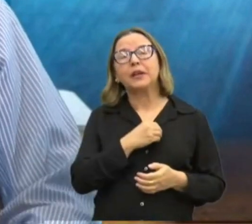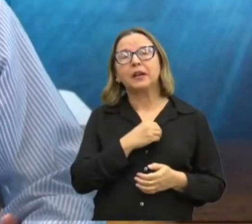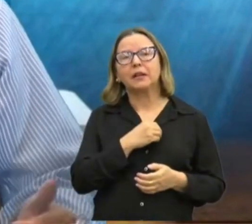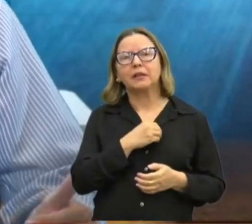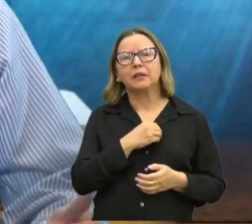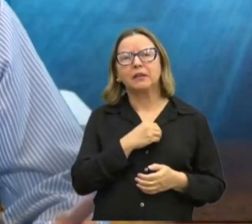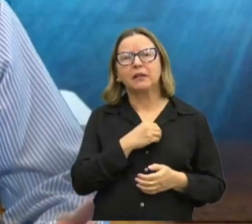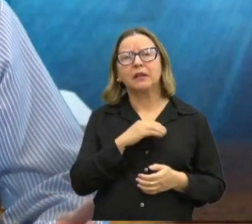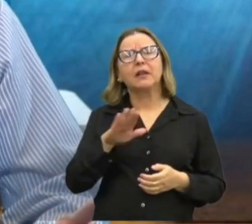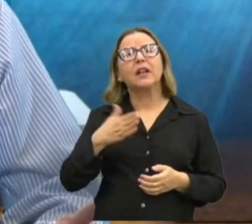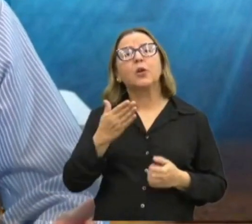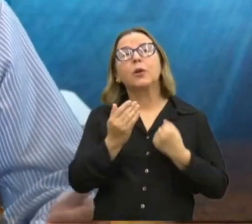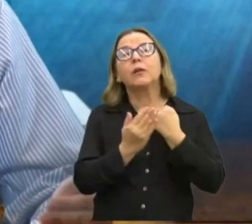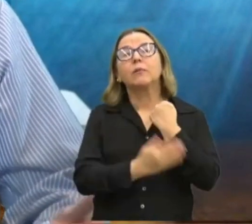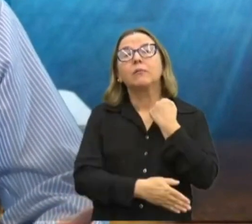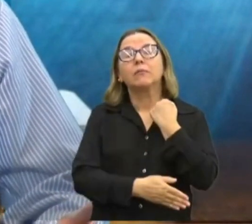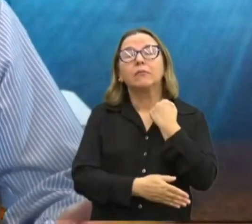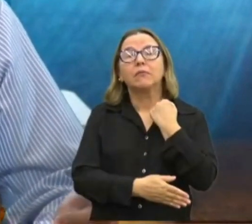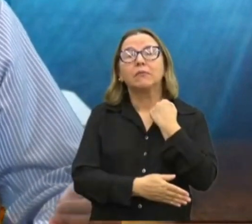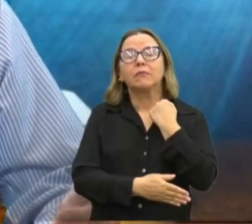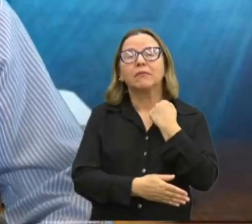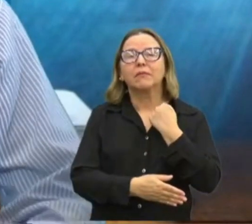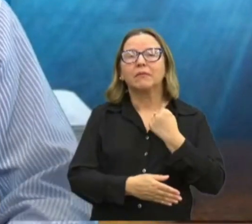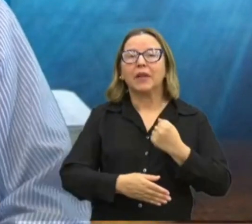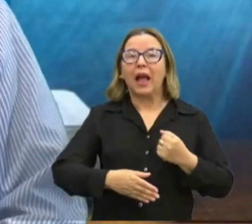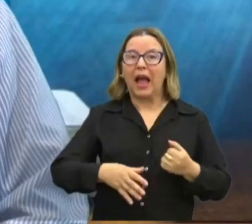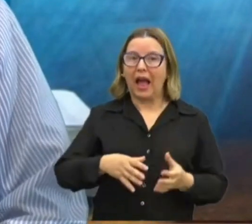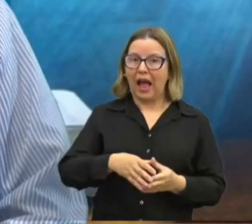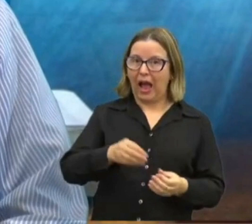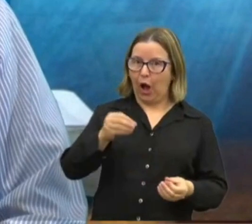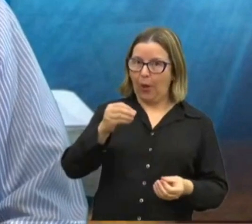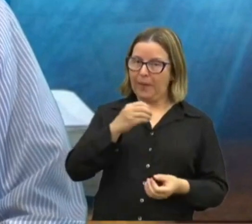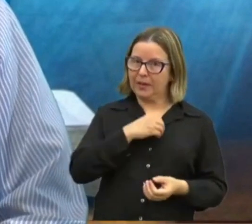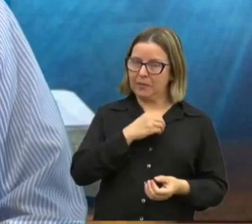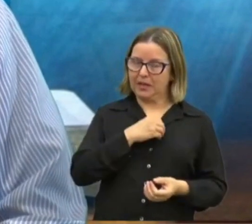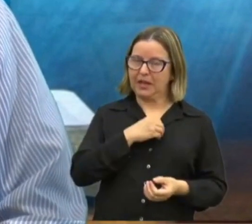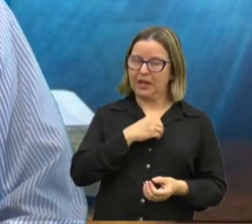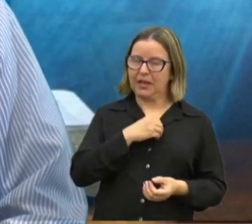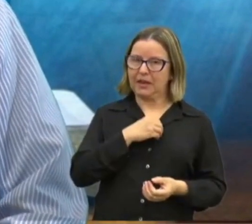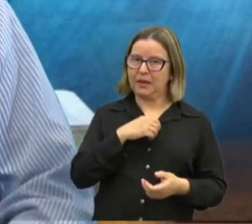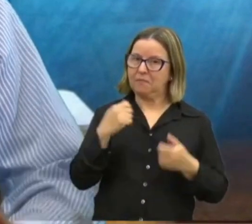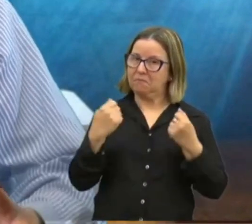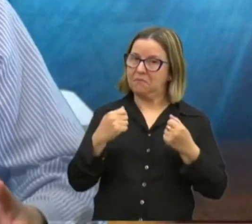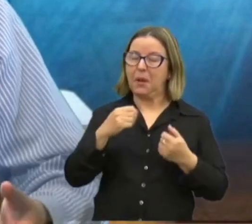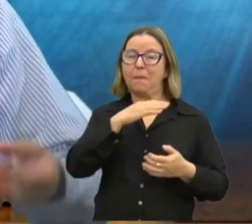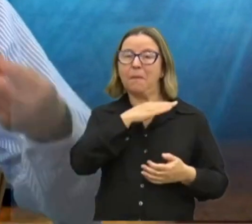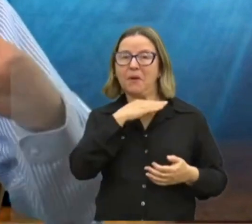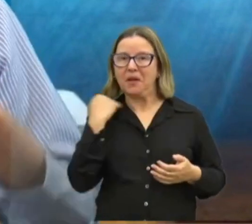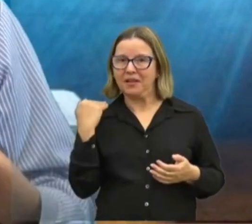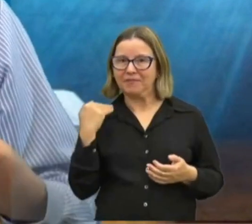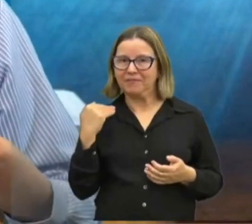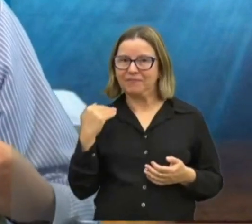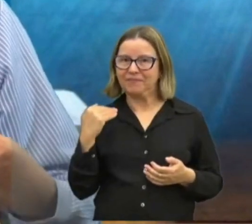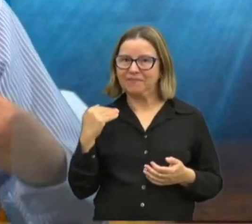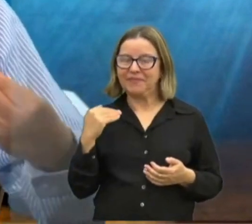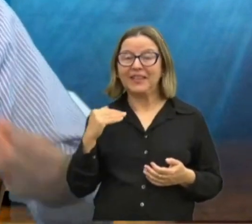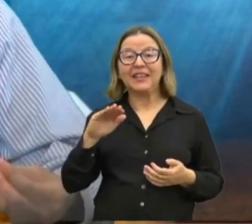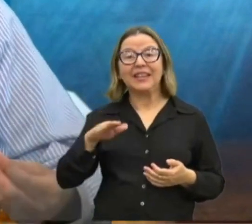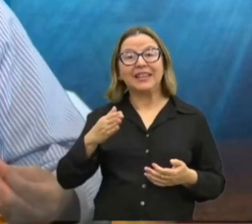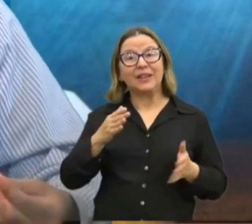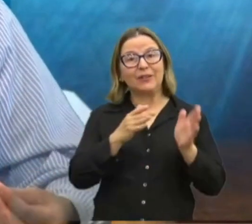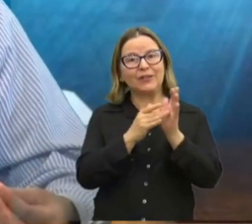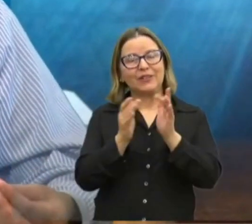essa? A alma que pecar, esta morrerá, tem de morrer. Então Jesus levou sobre si